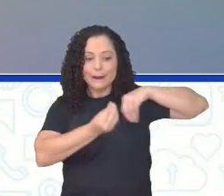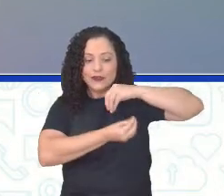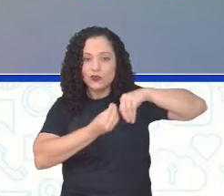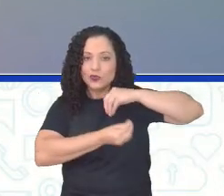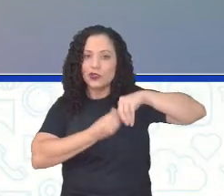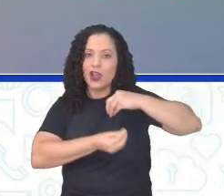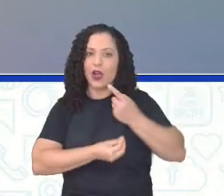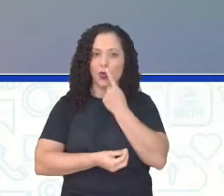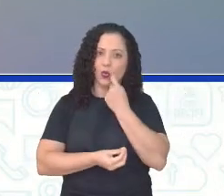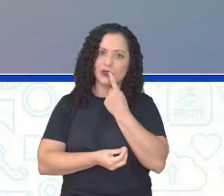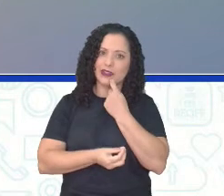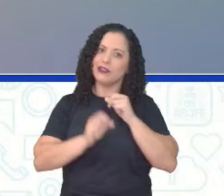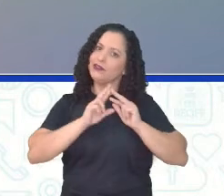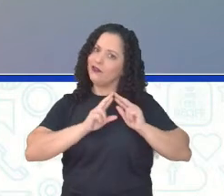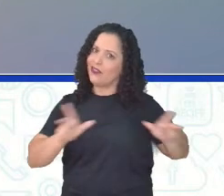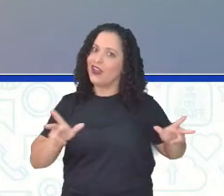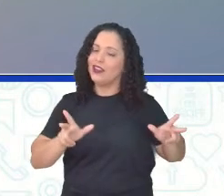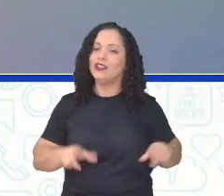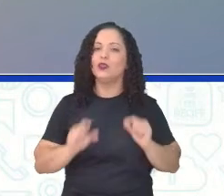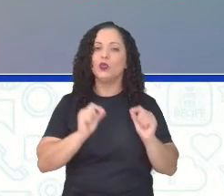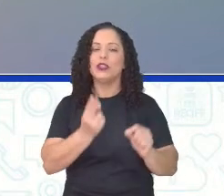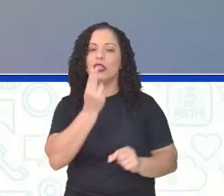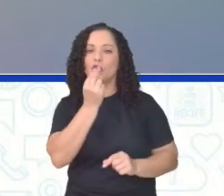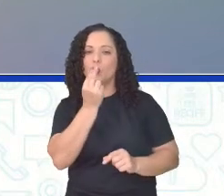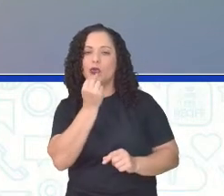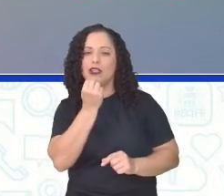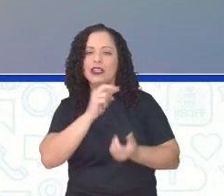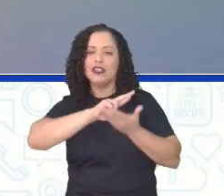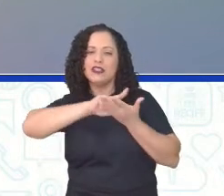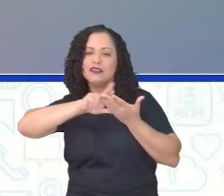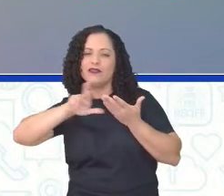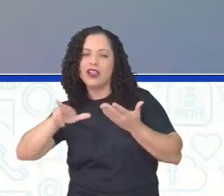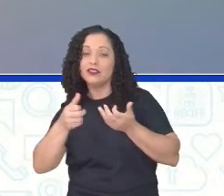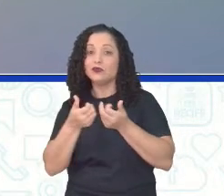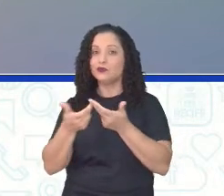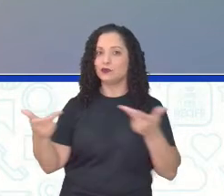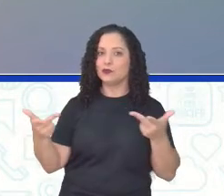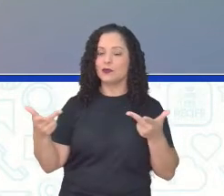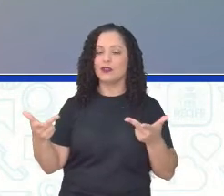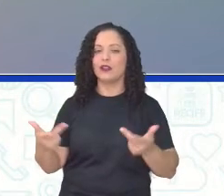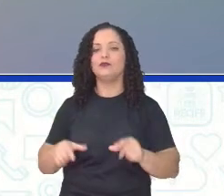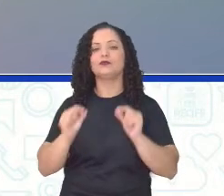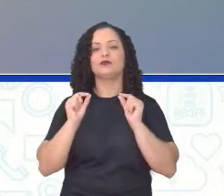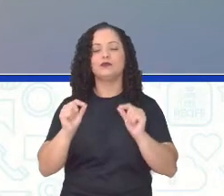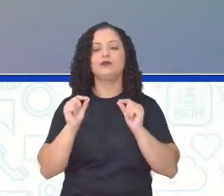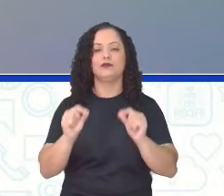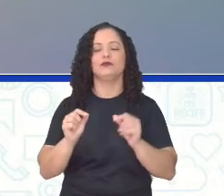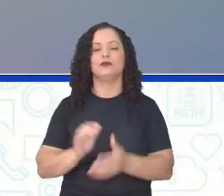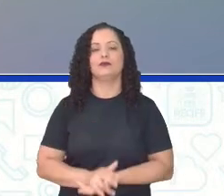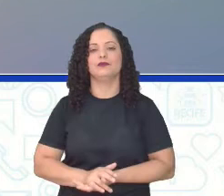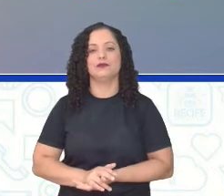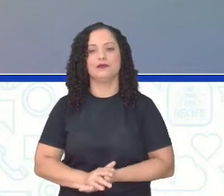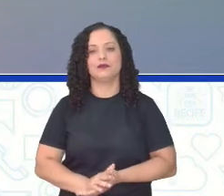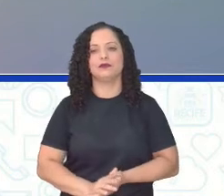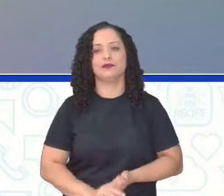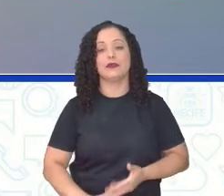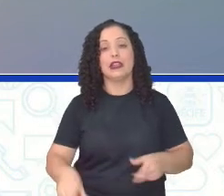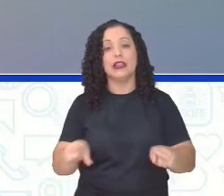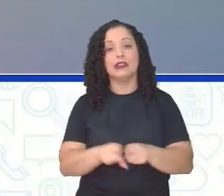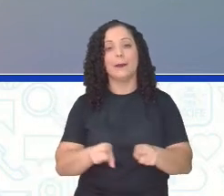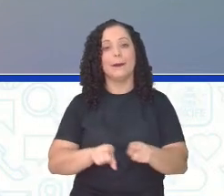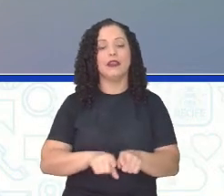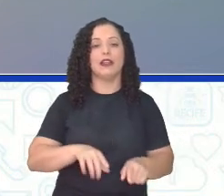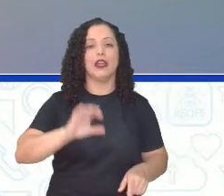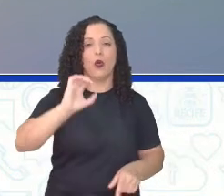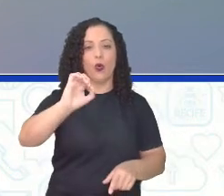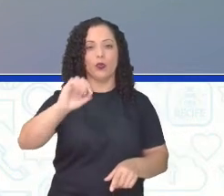o nosso sangue vai transportar nutrientes e outras substâncias. Como eu já falei antes, a questão aí também do gás